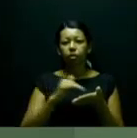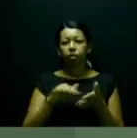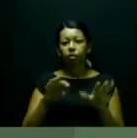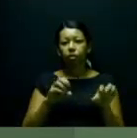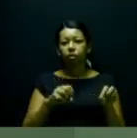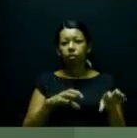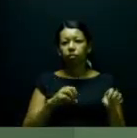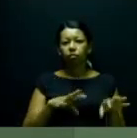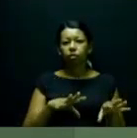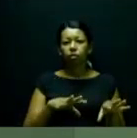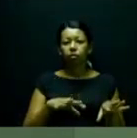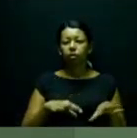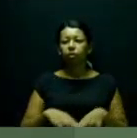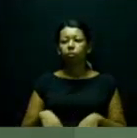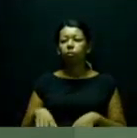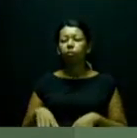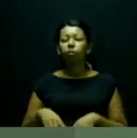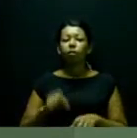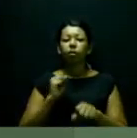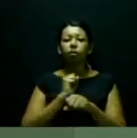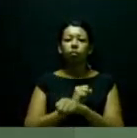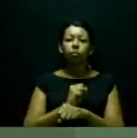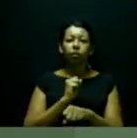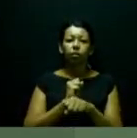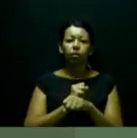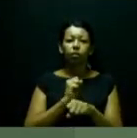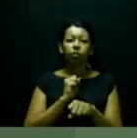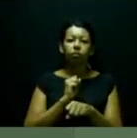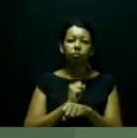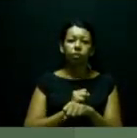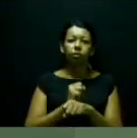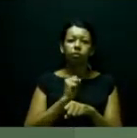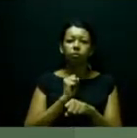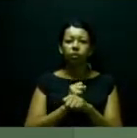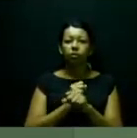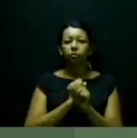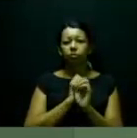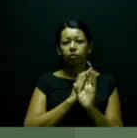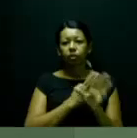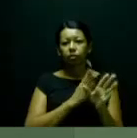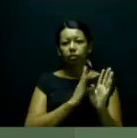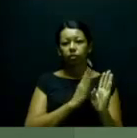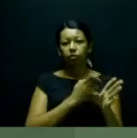Educação, ficarem horas e horas nas filas,